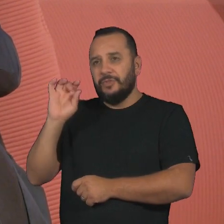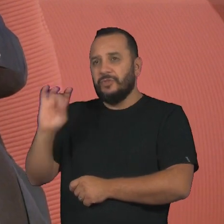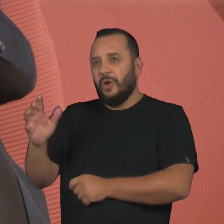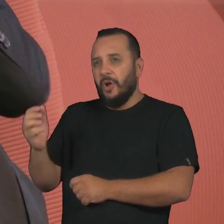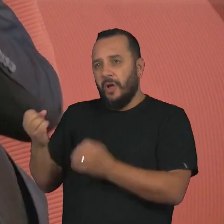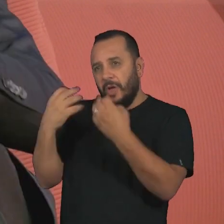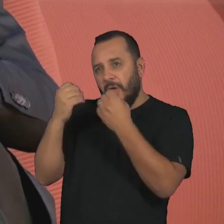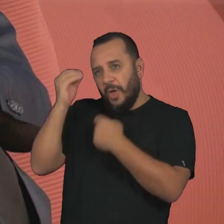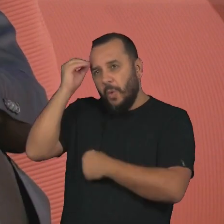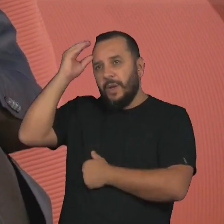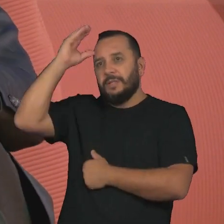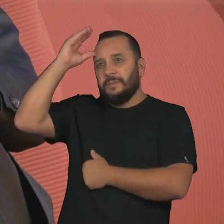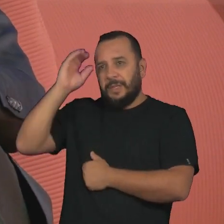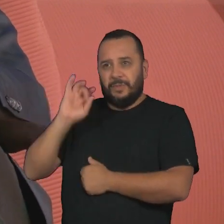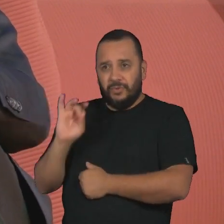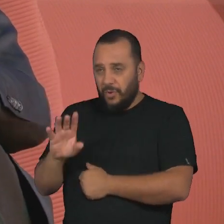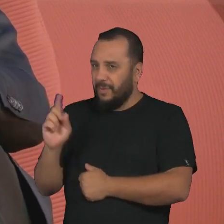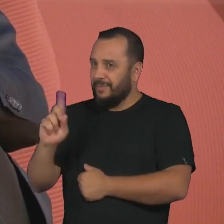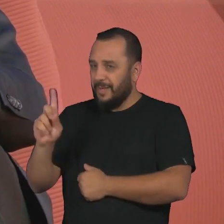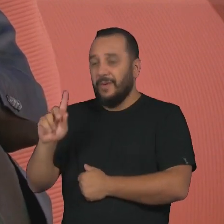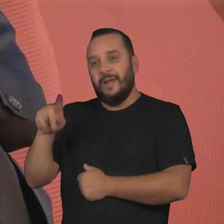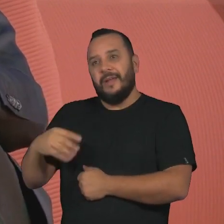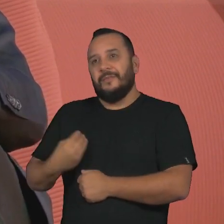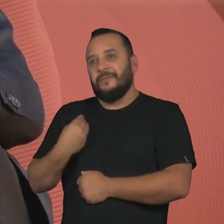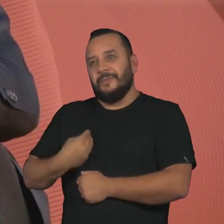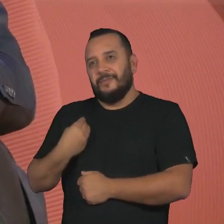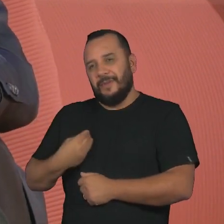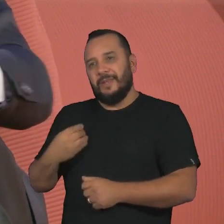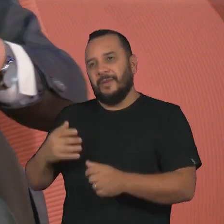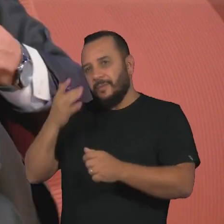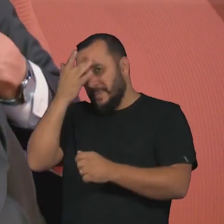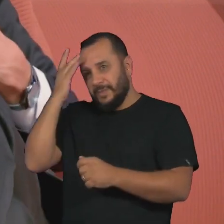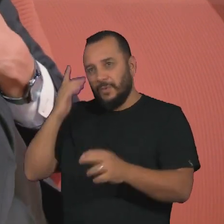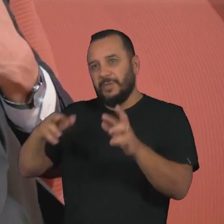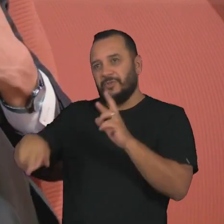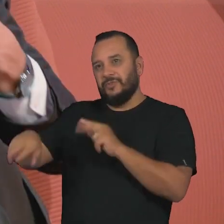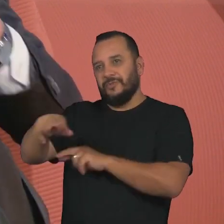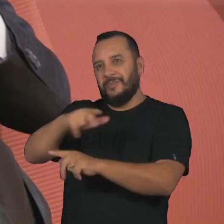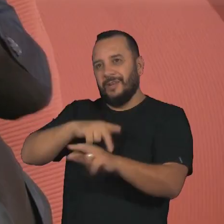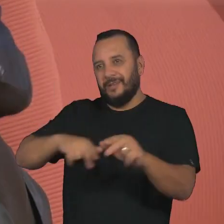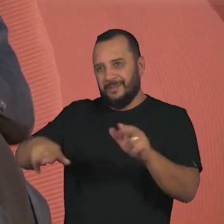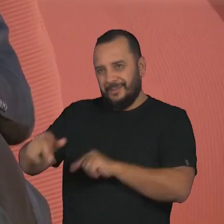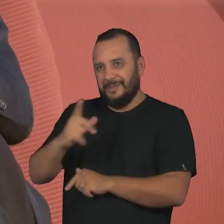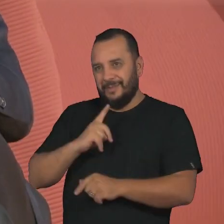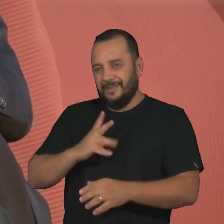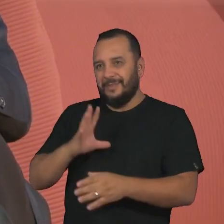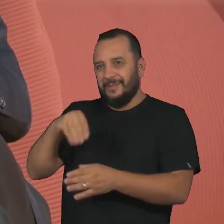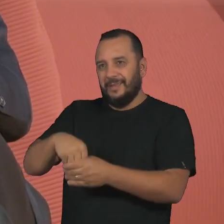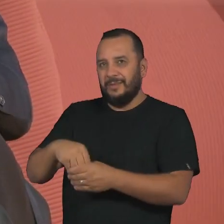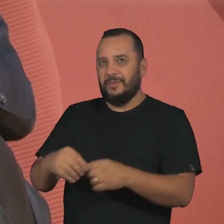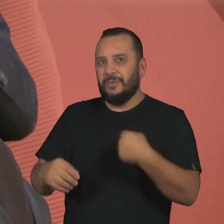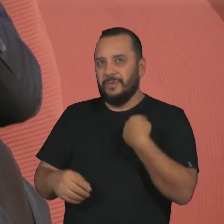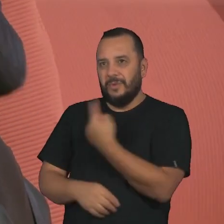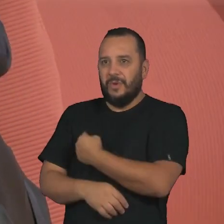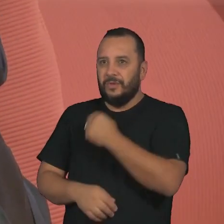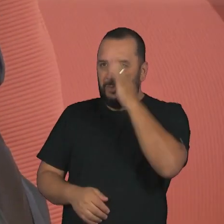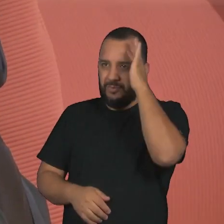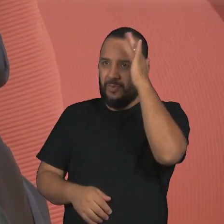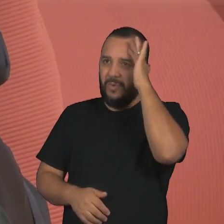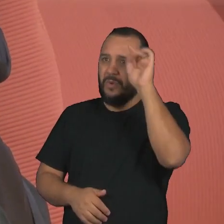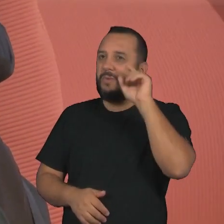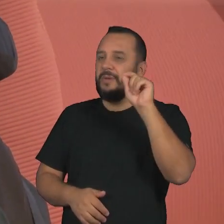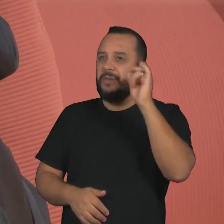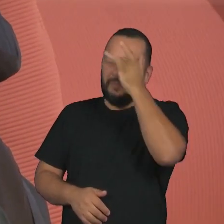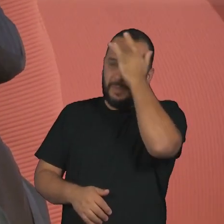conhecimento só, é você conviver com o que é diverso, né? E o que a gente sonha é que as pessoas elas tenham uma